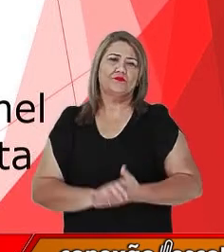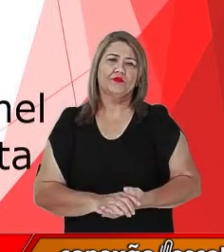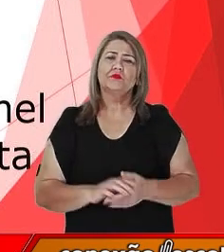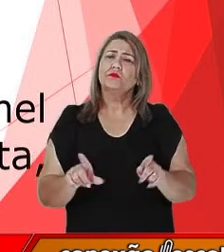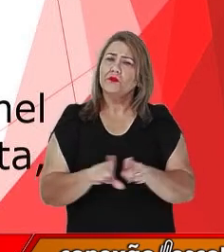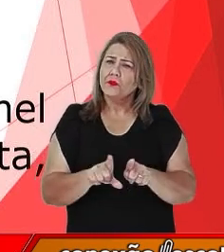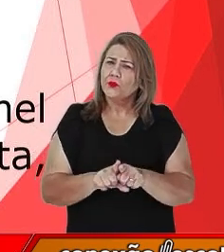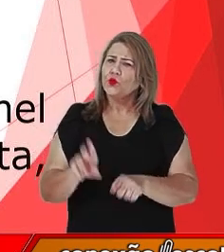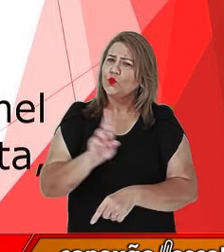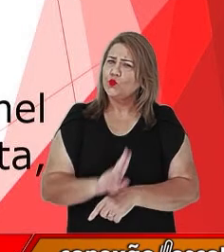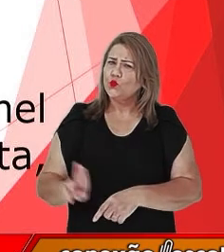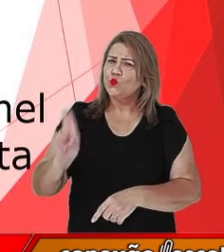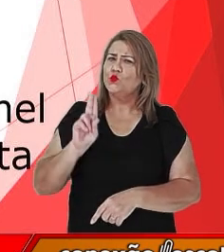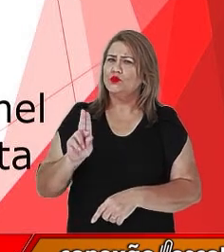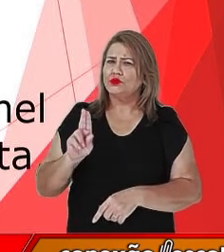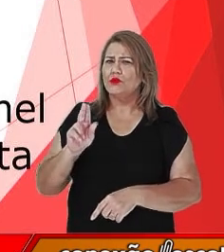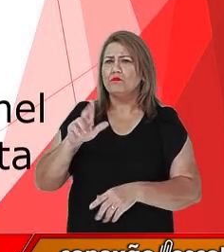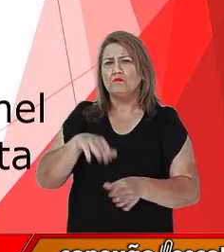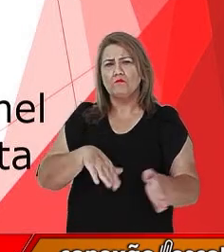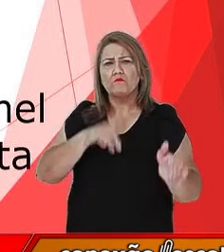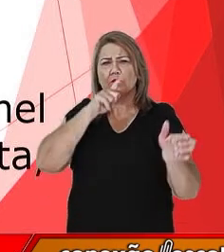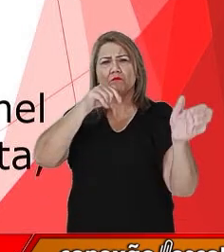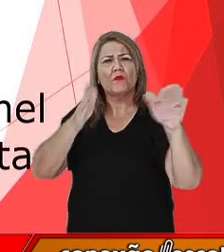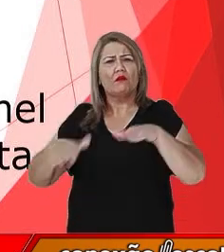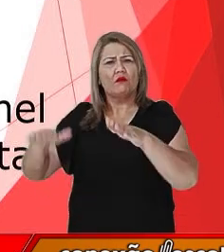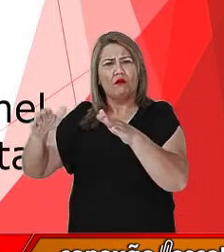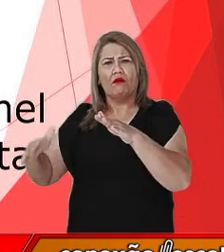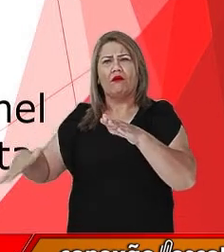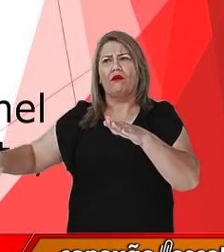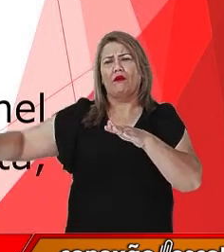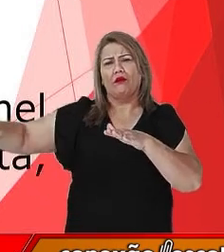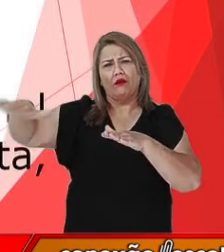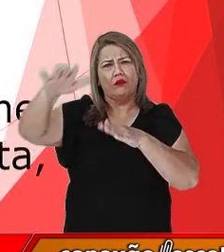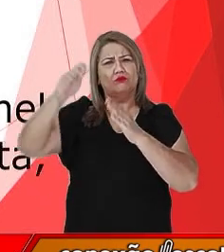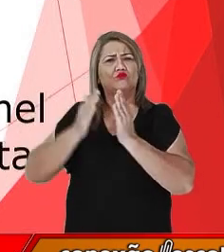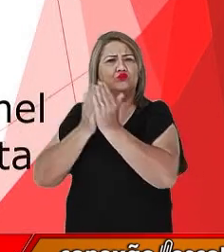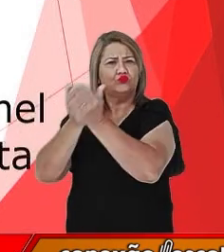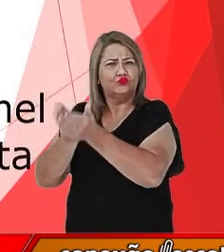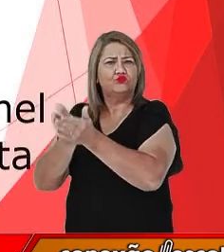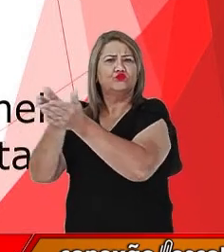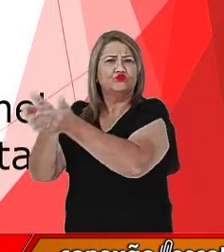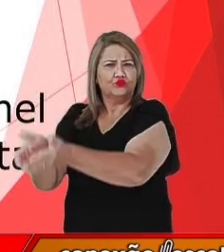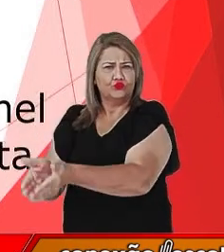Nós também utilizamos os oceanos, os mares, para fazer esse tipo de transporte. e